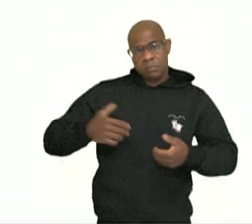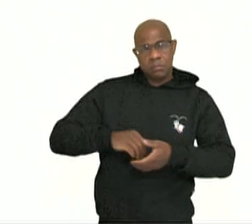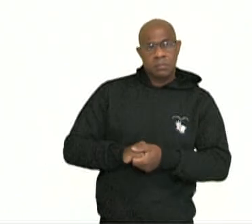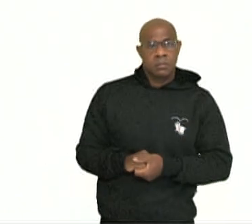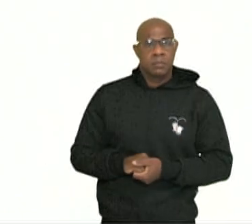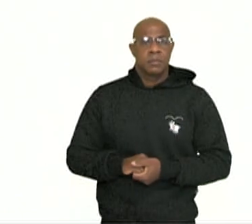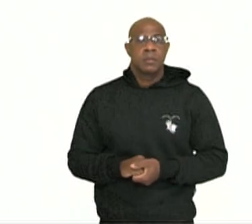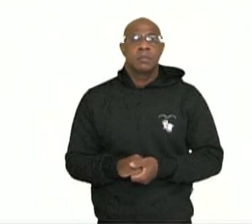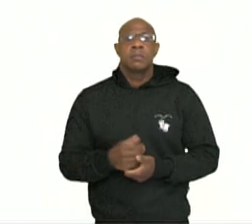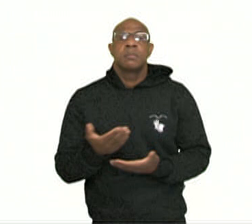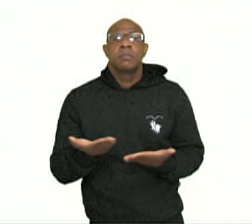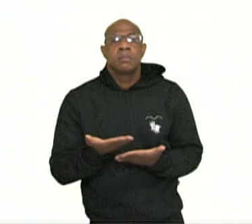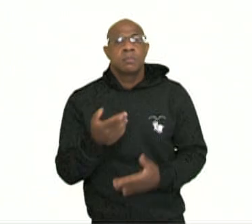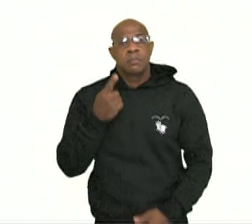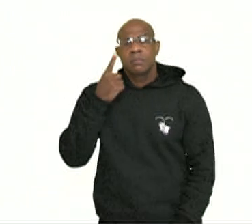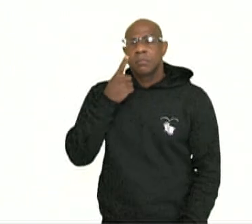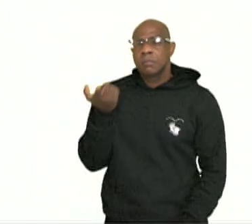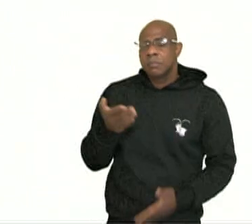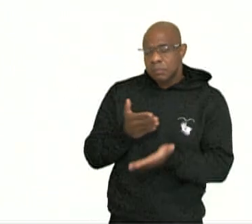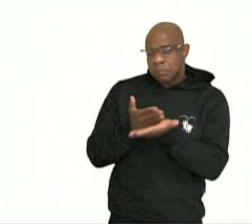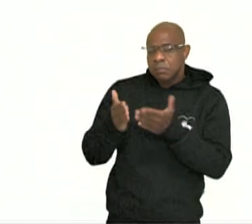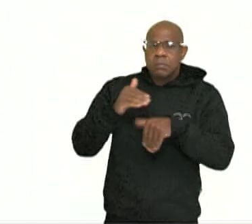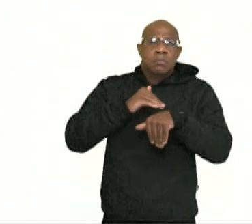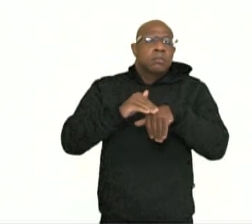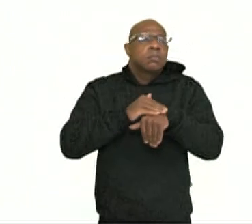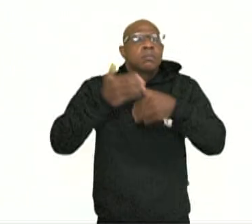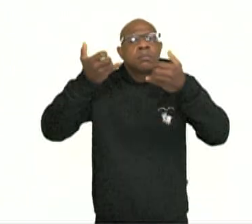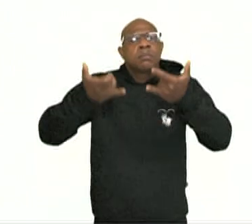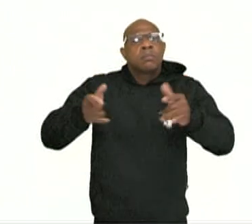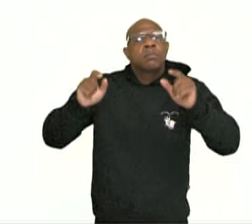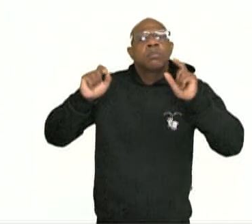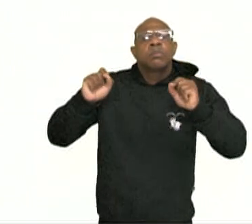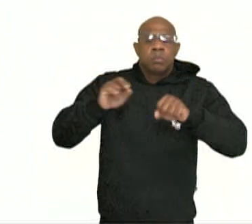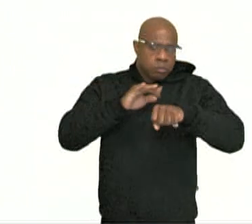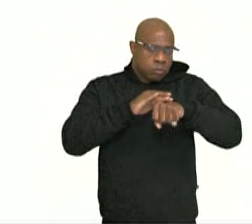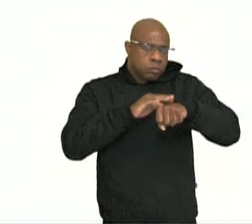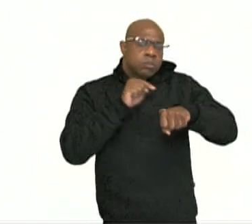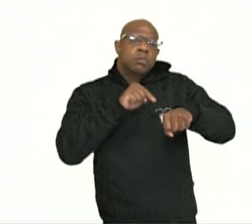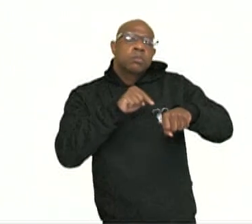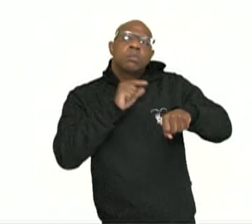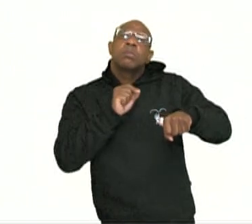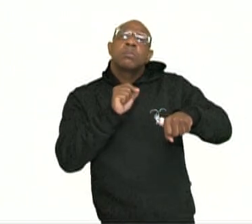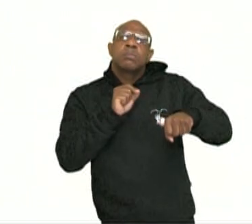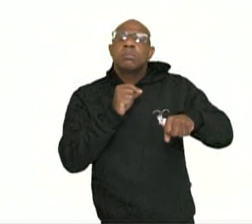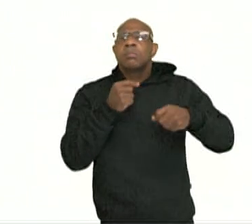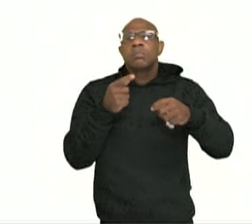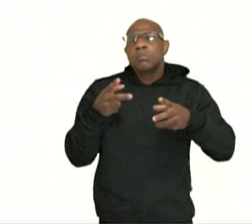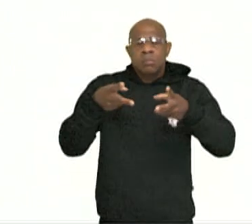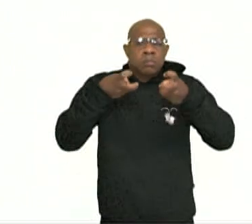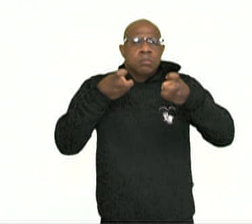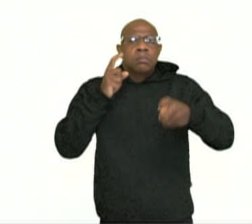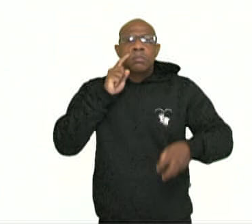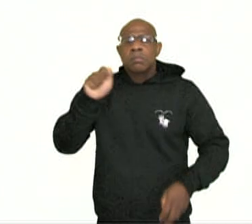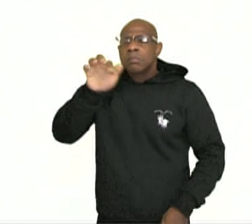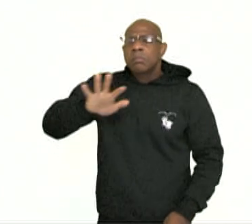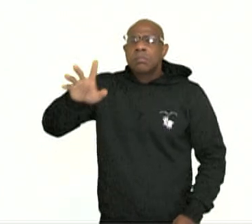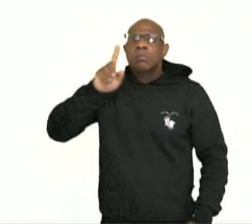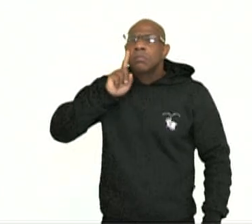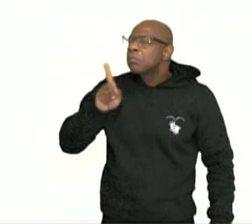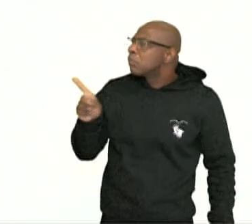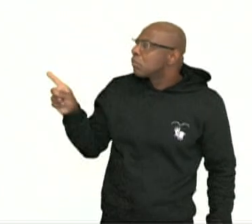quero chamar você aí para a gente começar a nossa aula, falarmos aí dessas doenças. Eu quero chamar você para observar essa imagem.